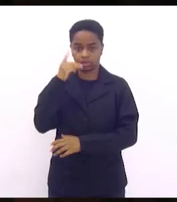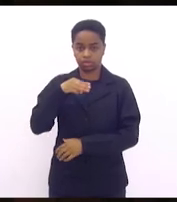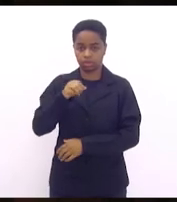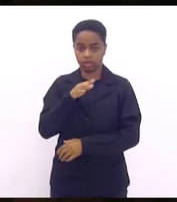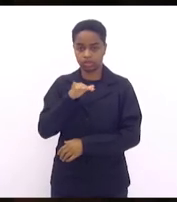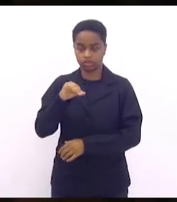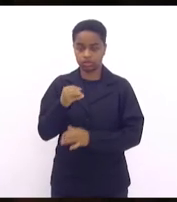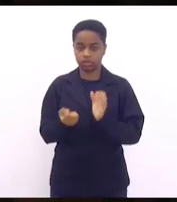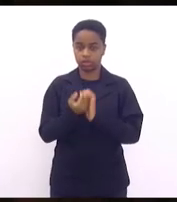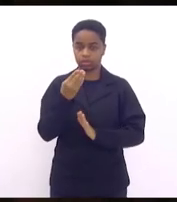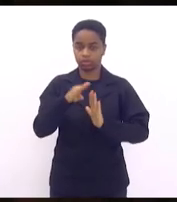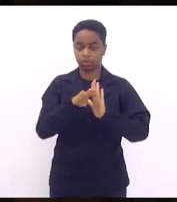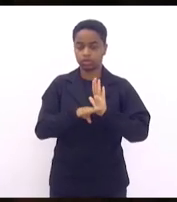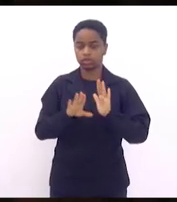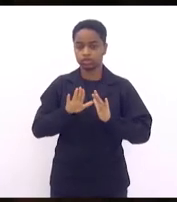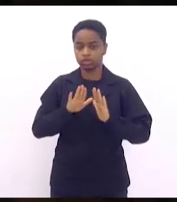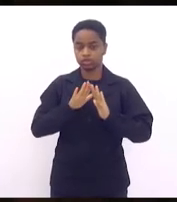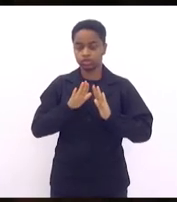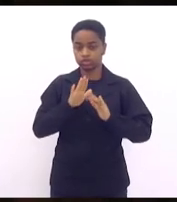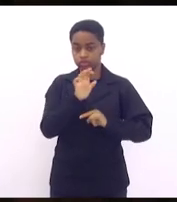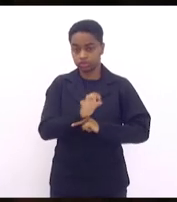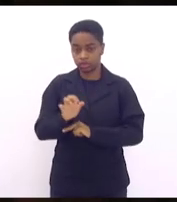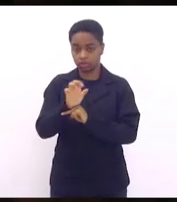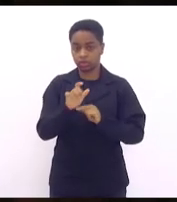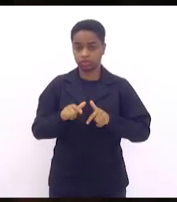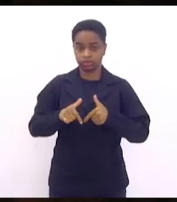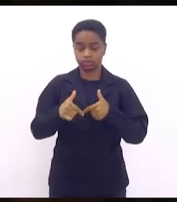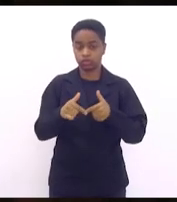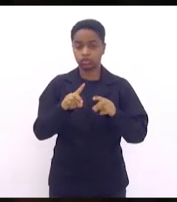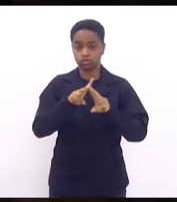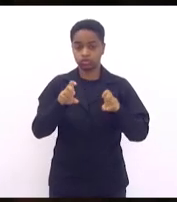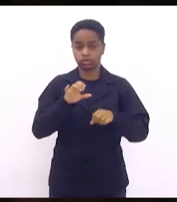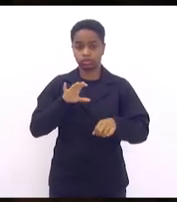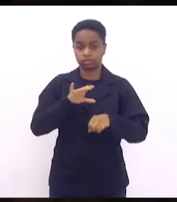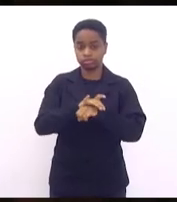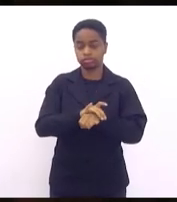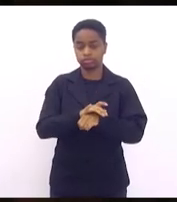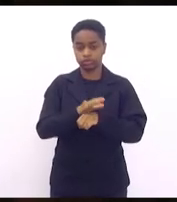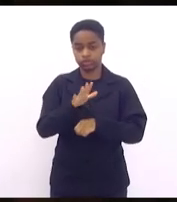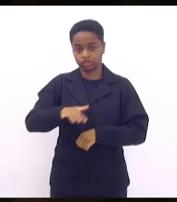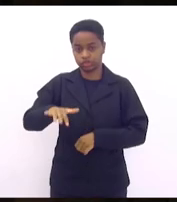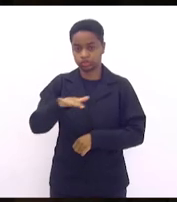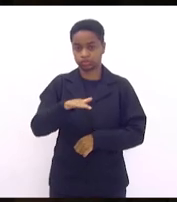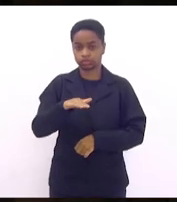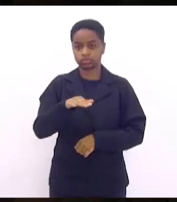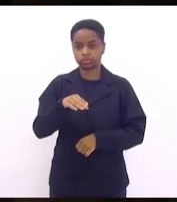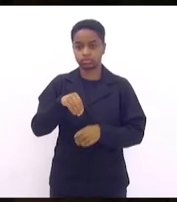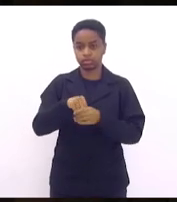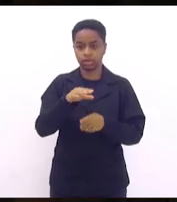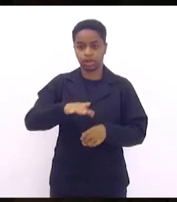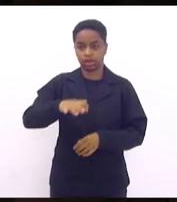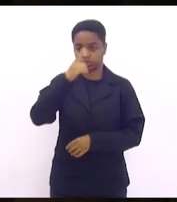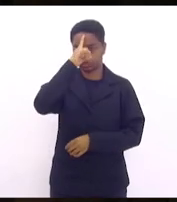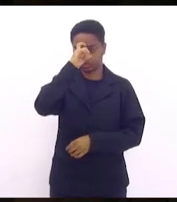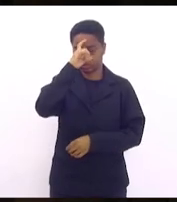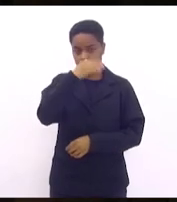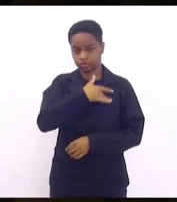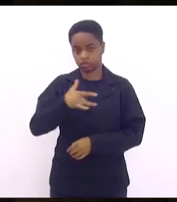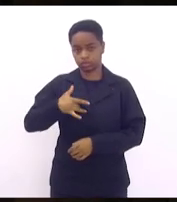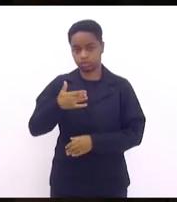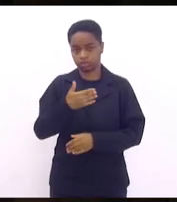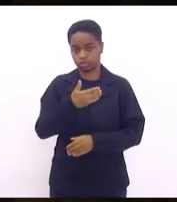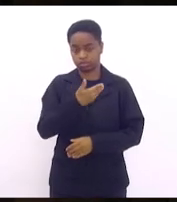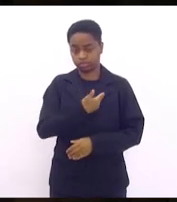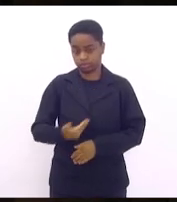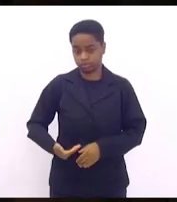Programa Estadual de Prevenção e Combate à Infecção Generalizada, sepse, nas unidades da Rede Hospitalar de Saúde Pública e Privada do